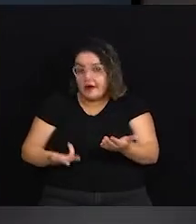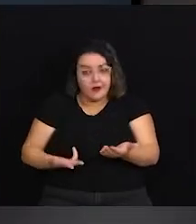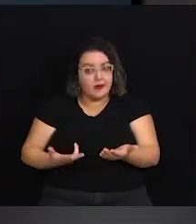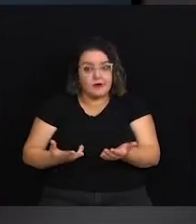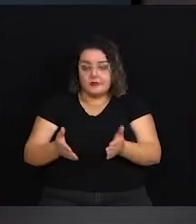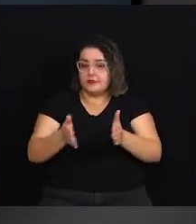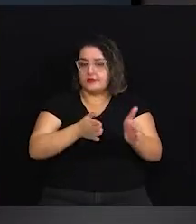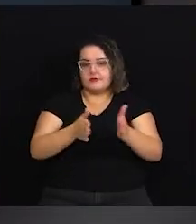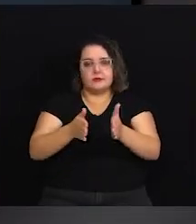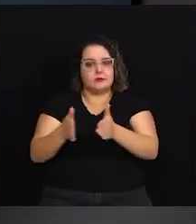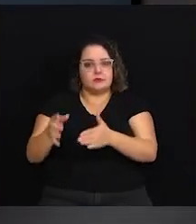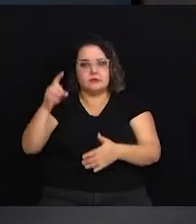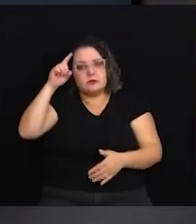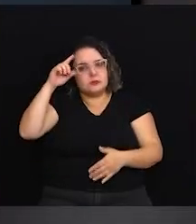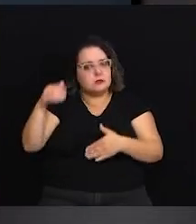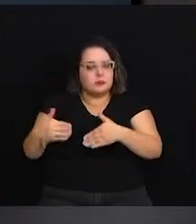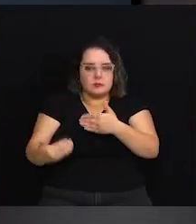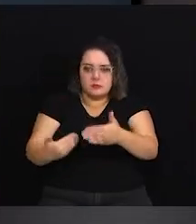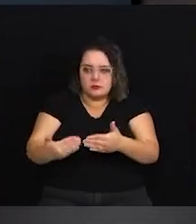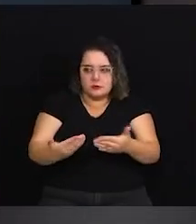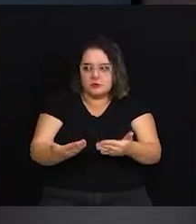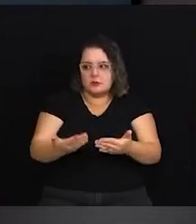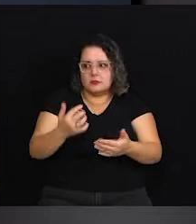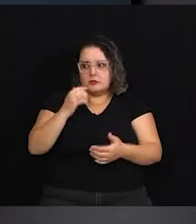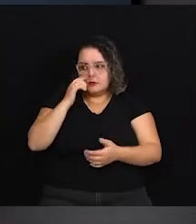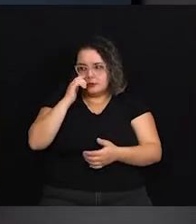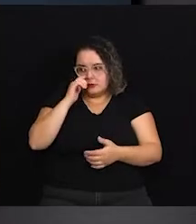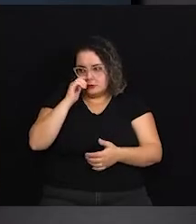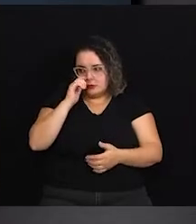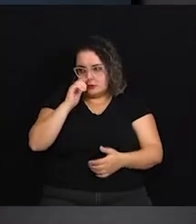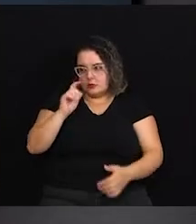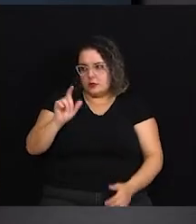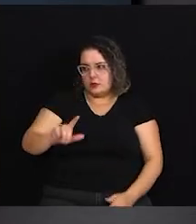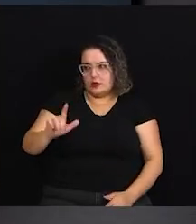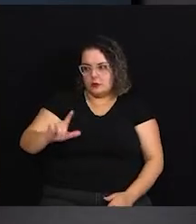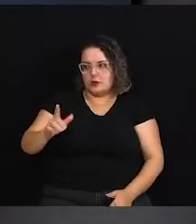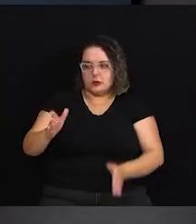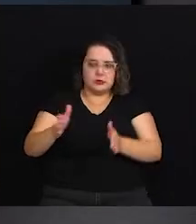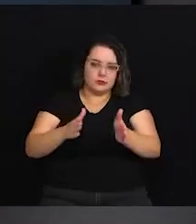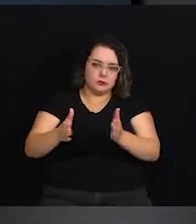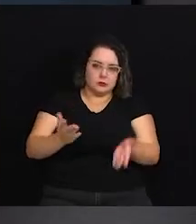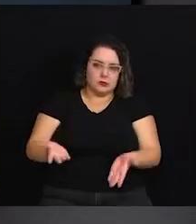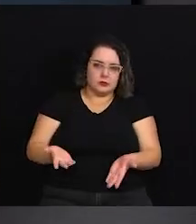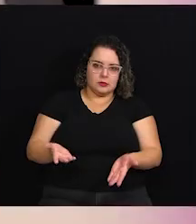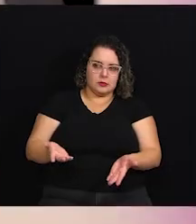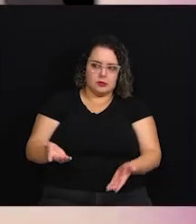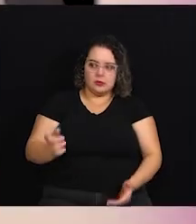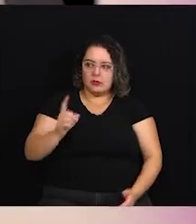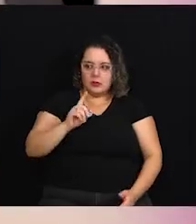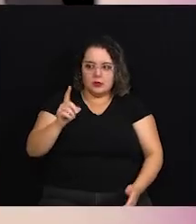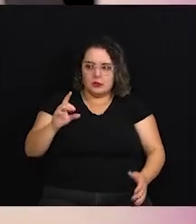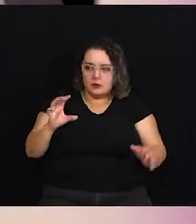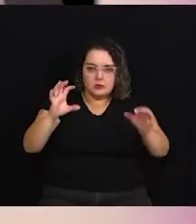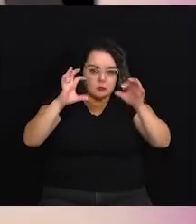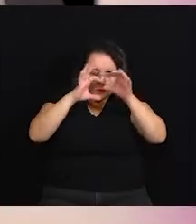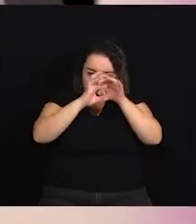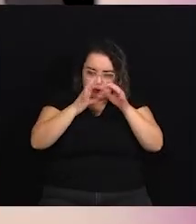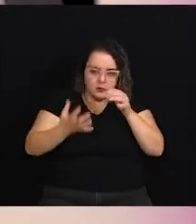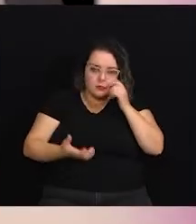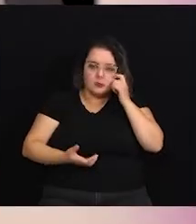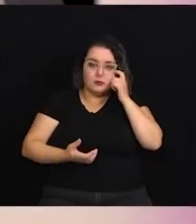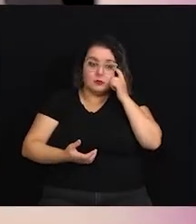dessas episódios ao dia e novamente durante esse período ela não está conectada